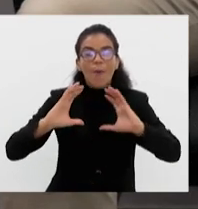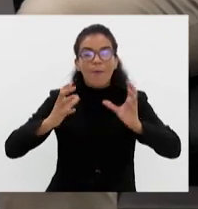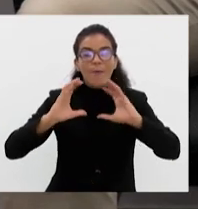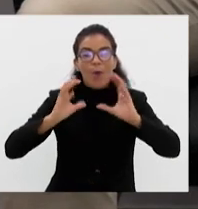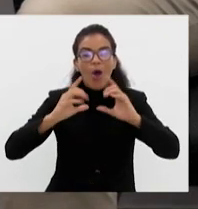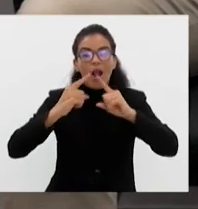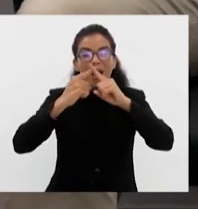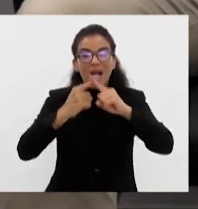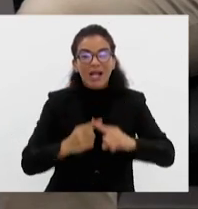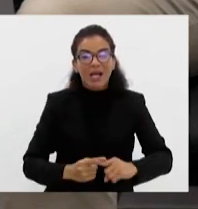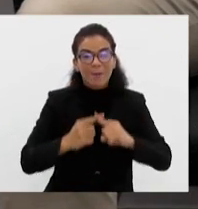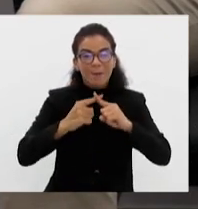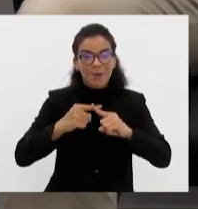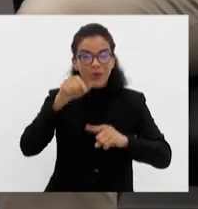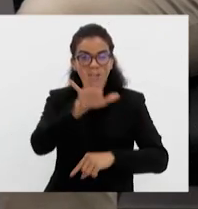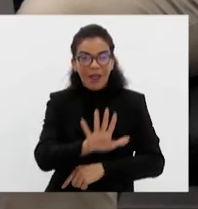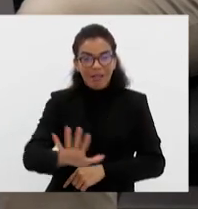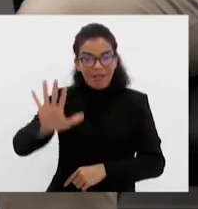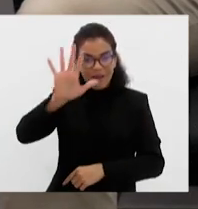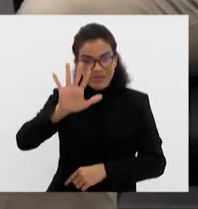Nacional.